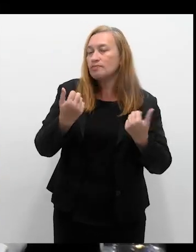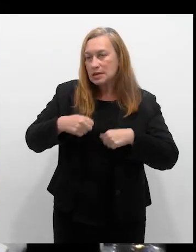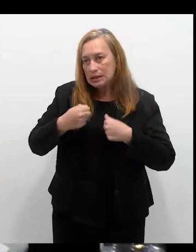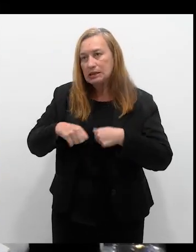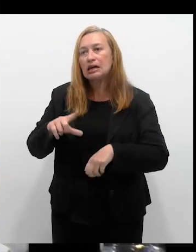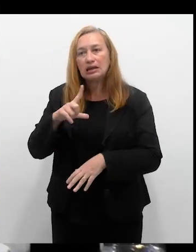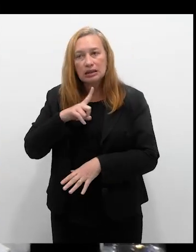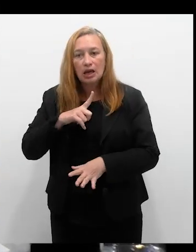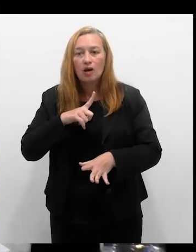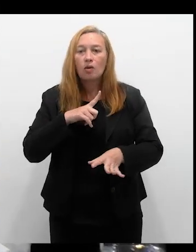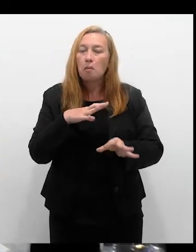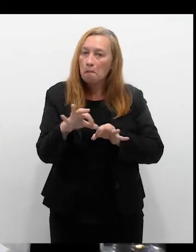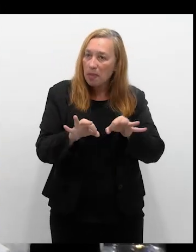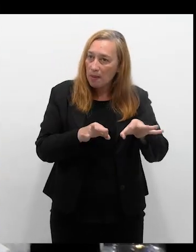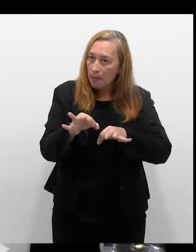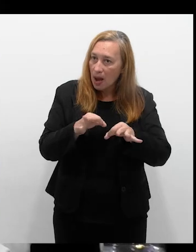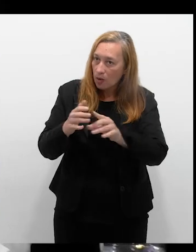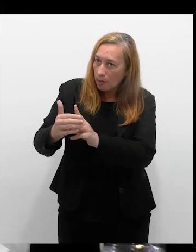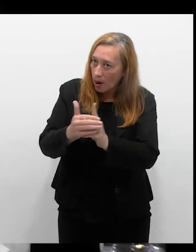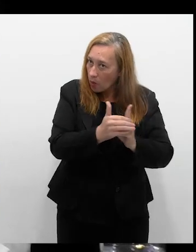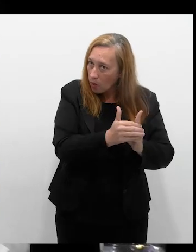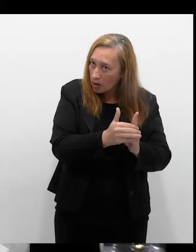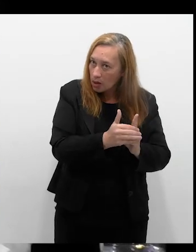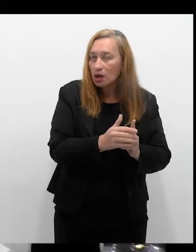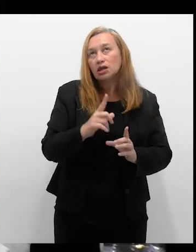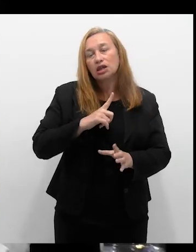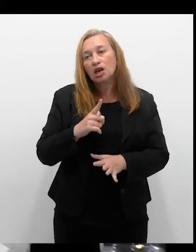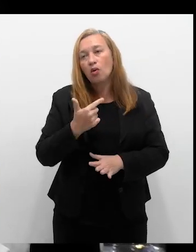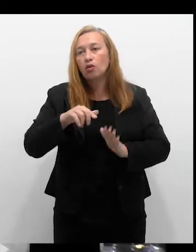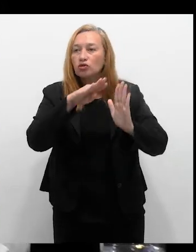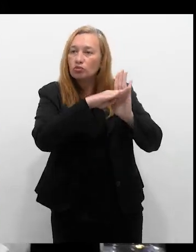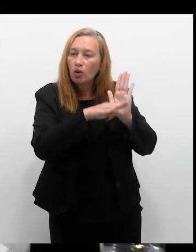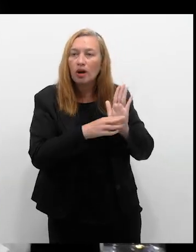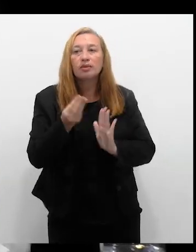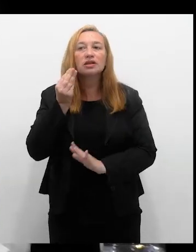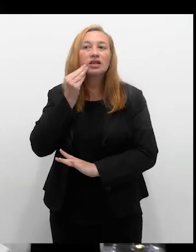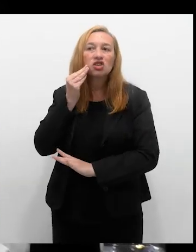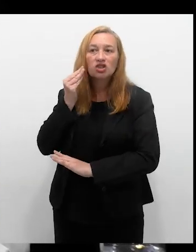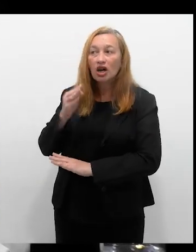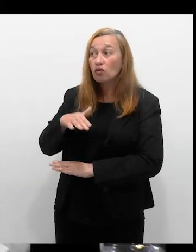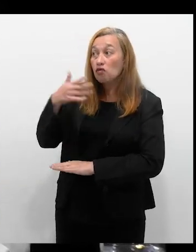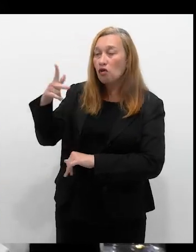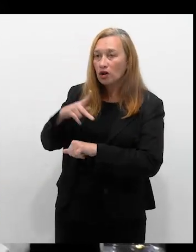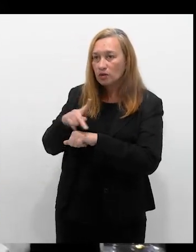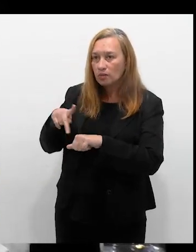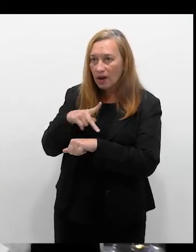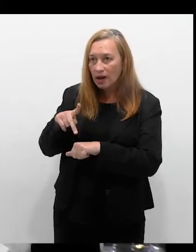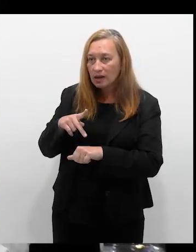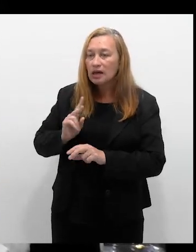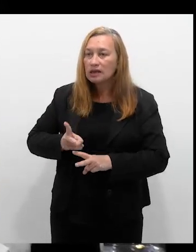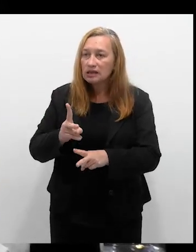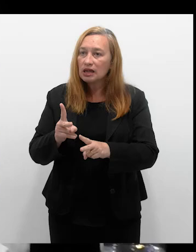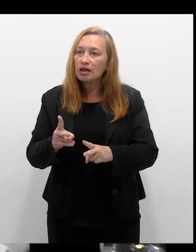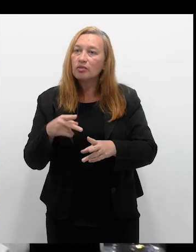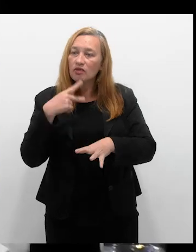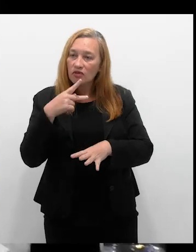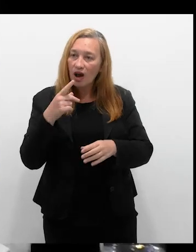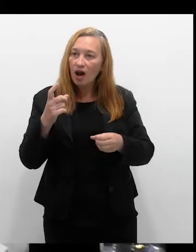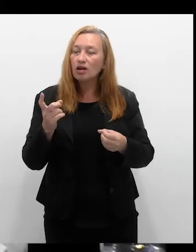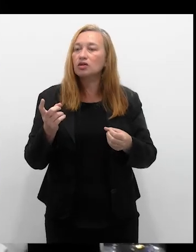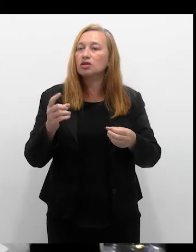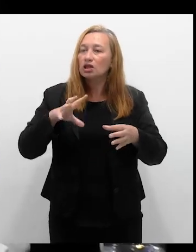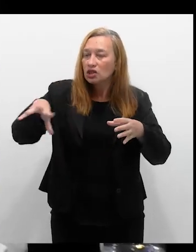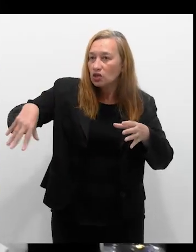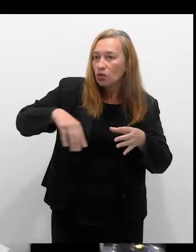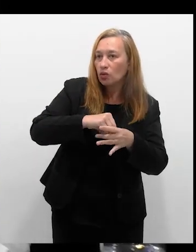ter preparo para acolher. Tem muitos programas testados internacionalmente, eu sempre volto muito para a questão de vincular